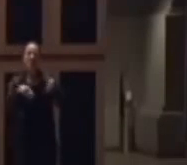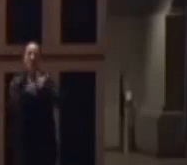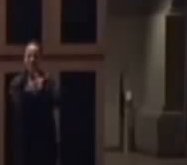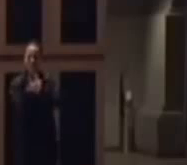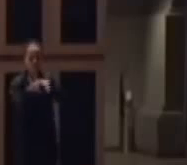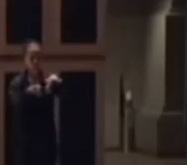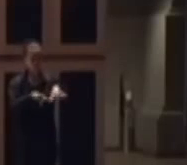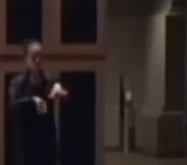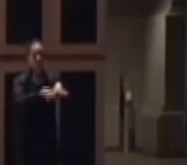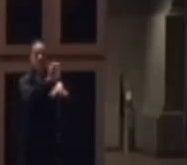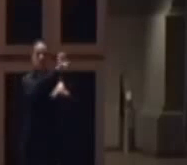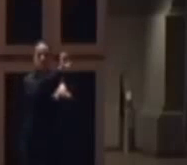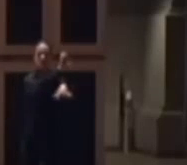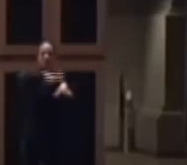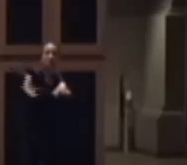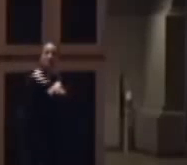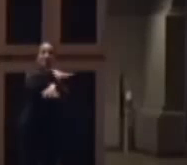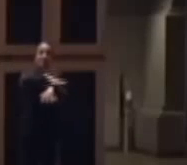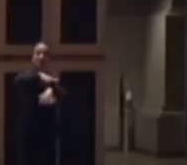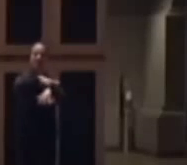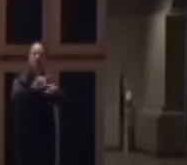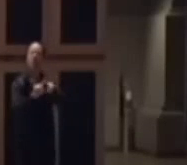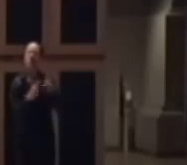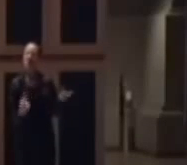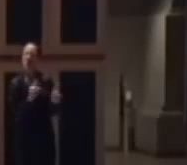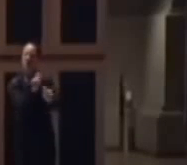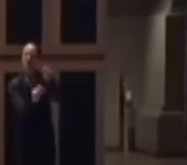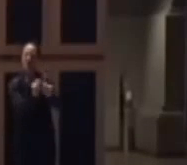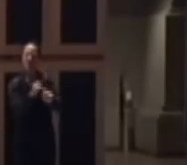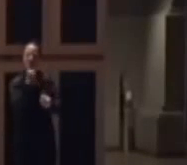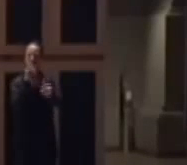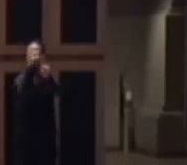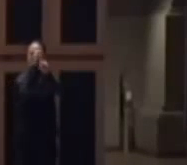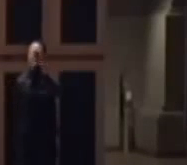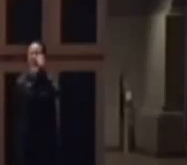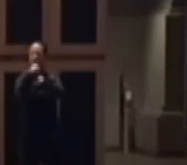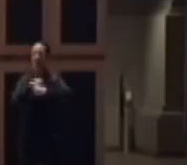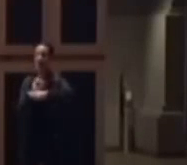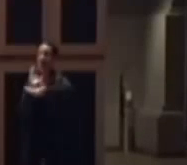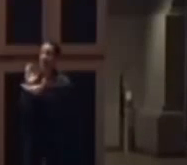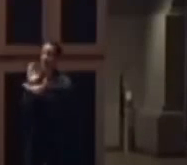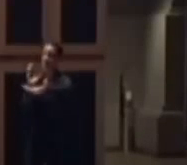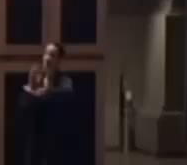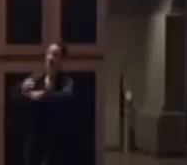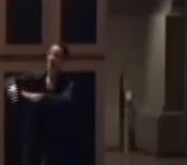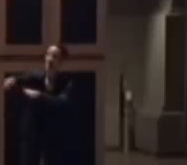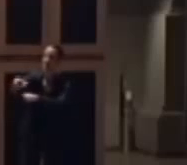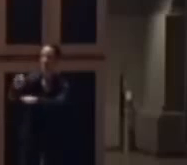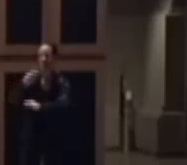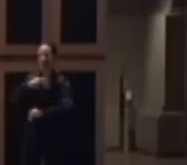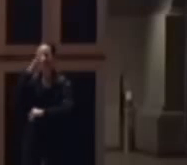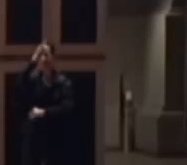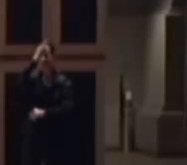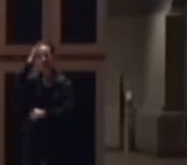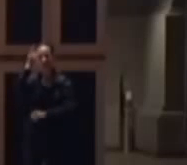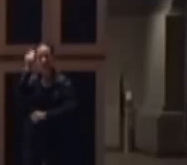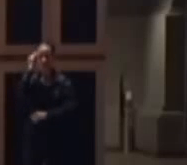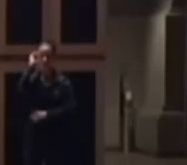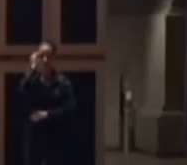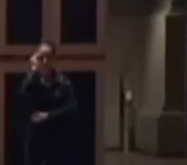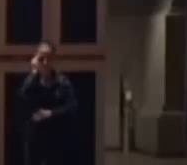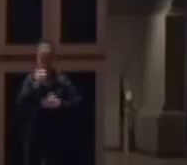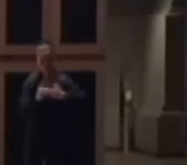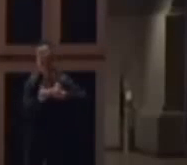atividade pública, mas evidentemente que sem se afastar dos critérios da probidade e da